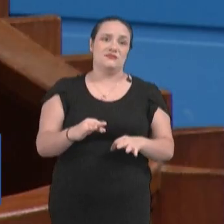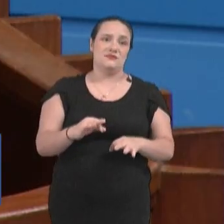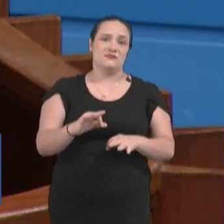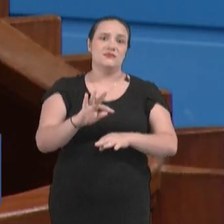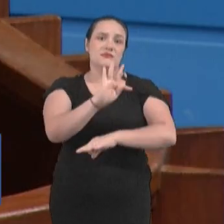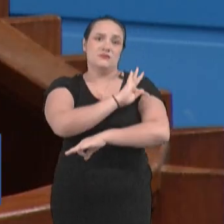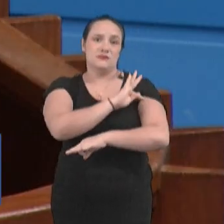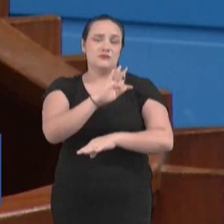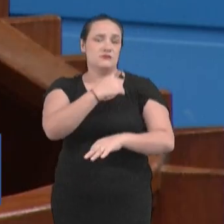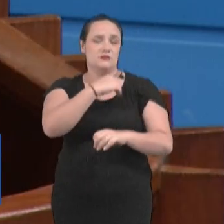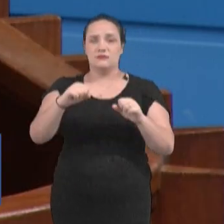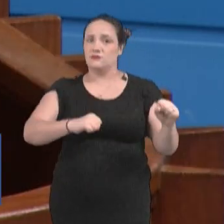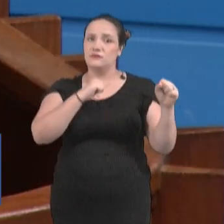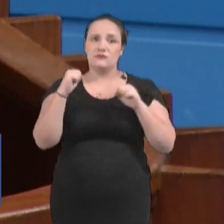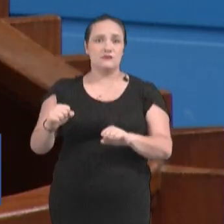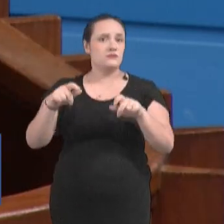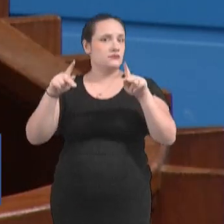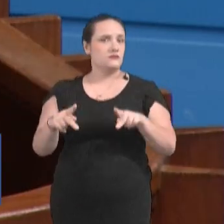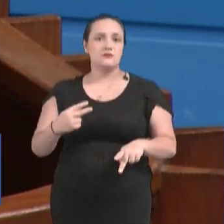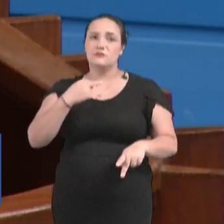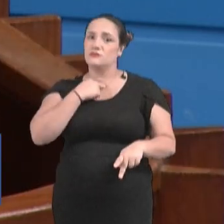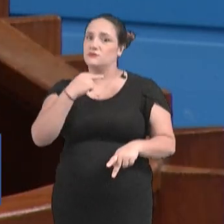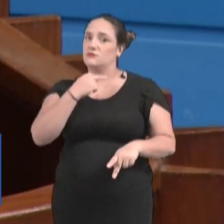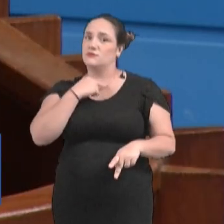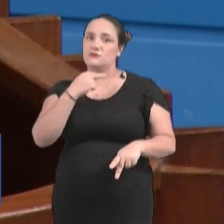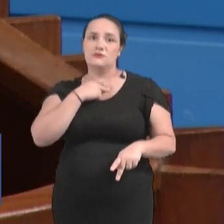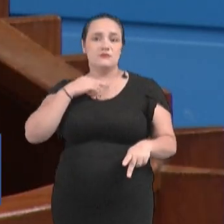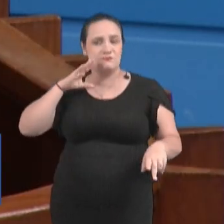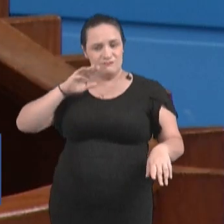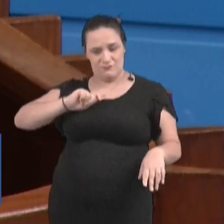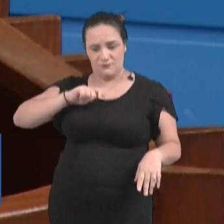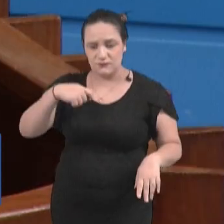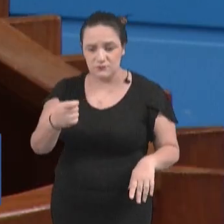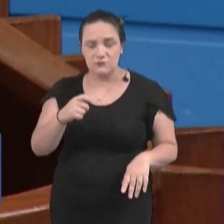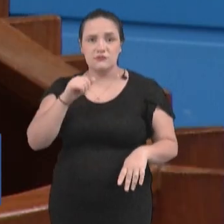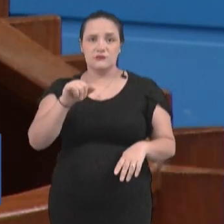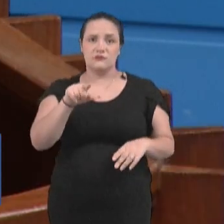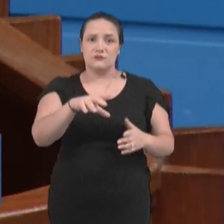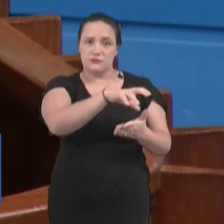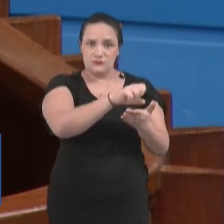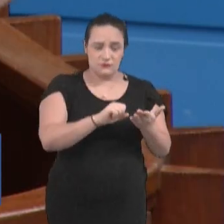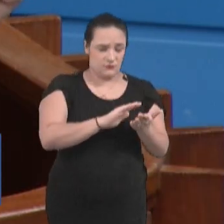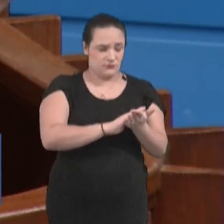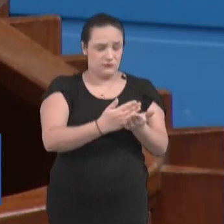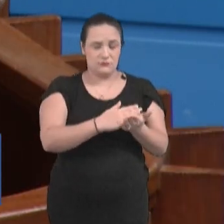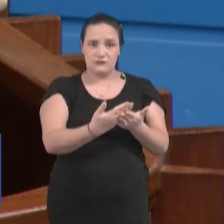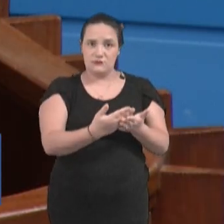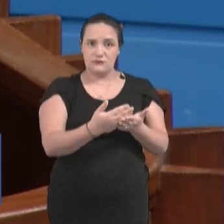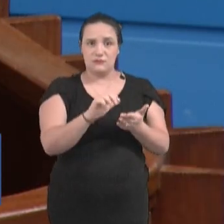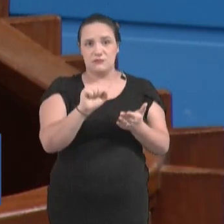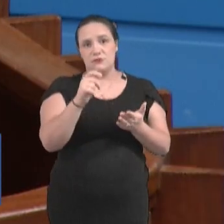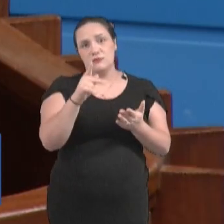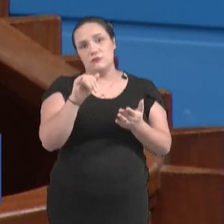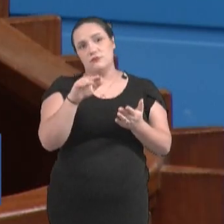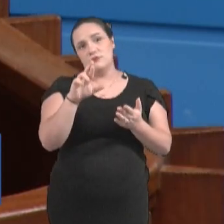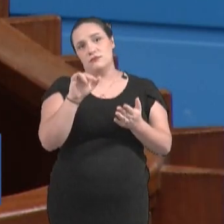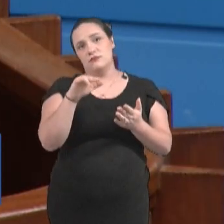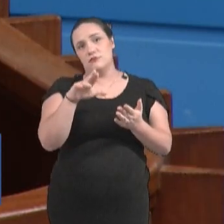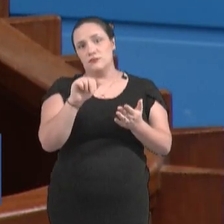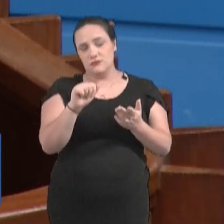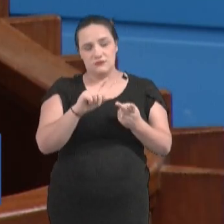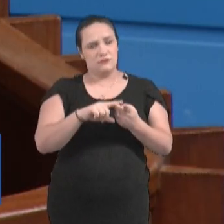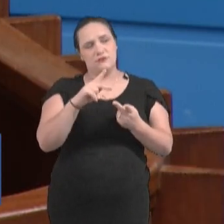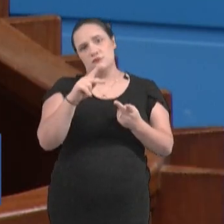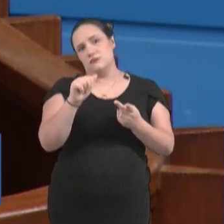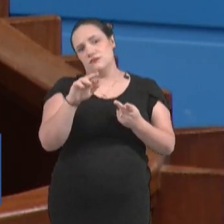abstencionista do poder público. Ou seja, se Vossa Excelência pegar a bula de uma aspirina, de um